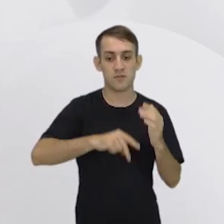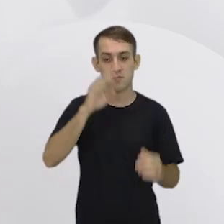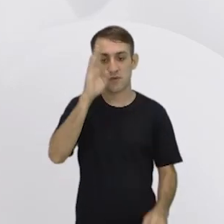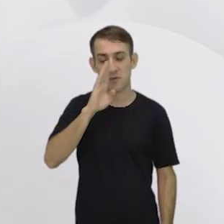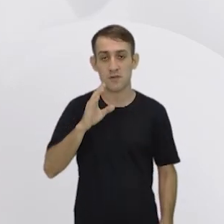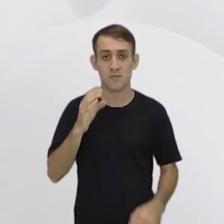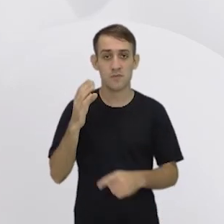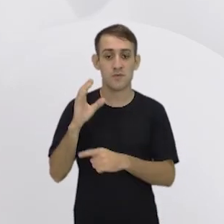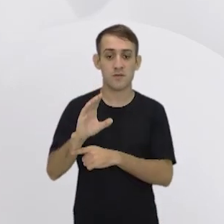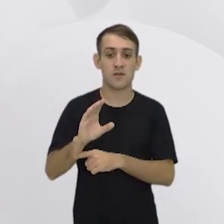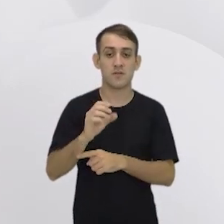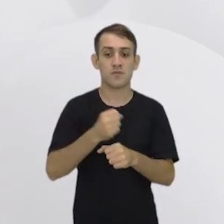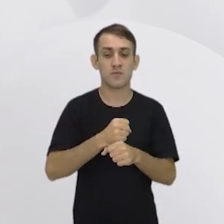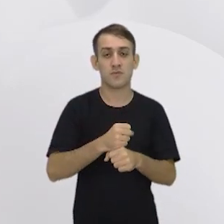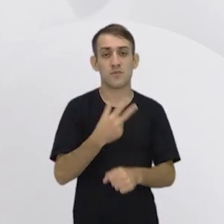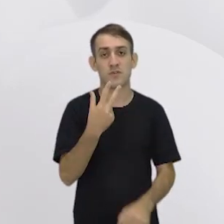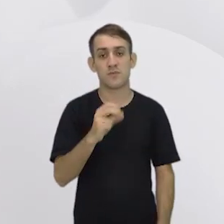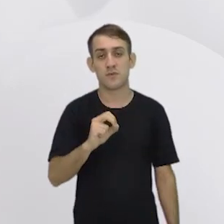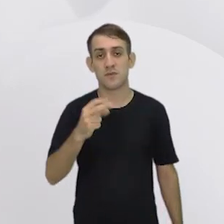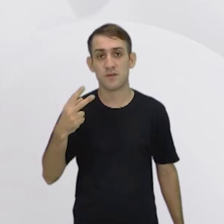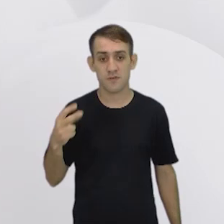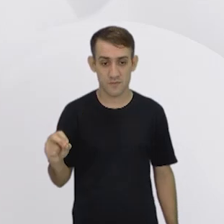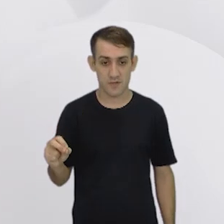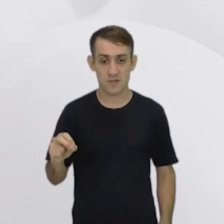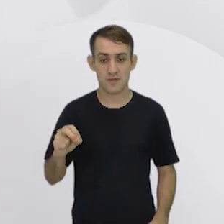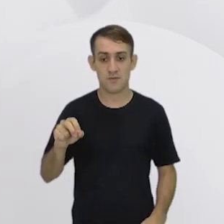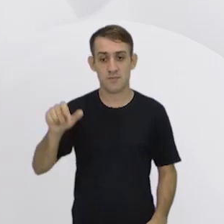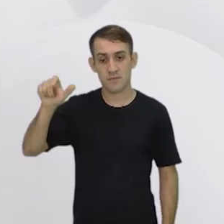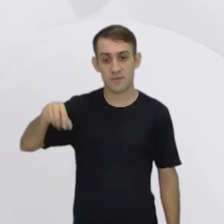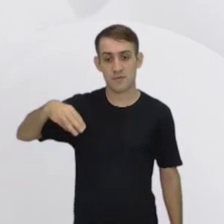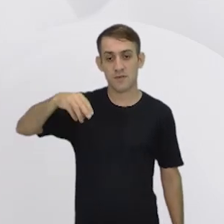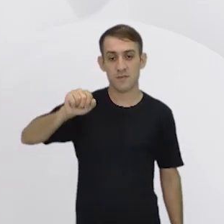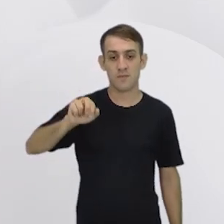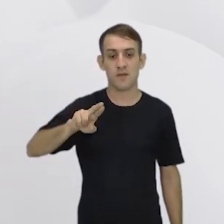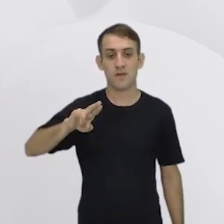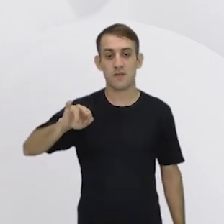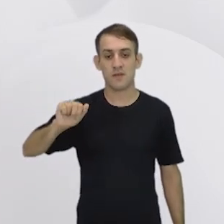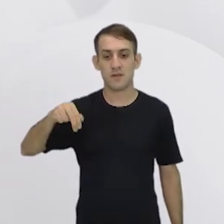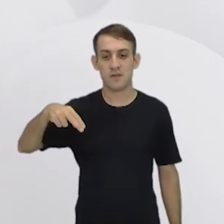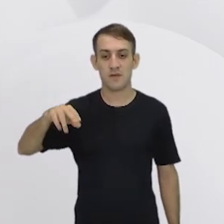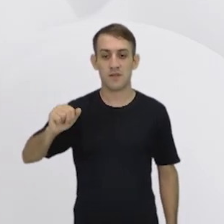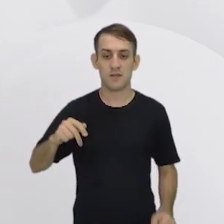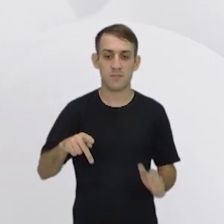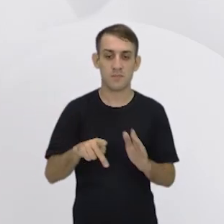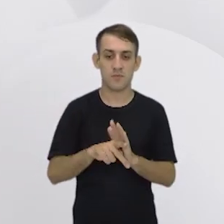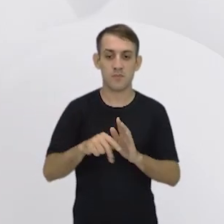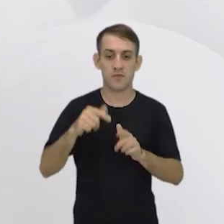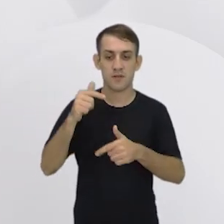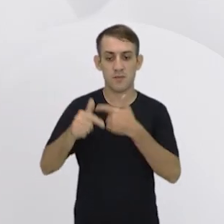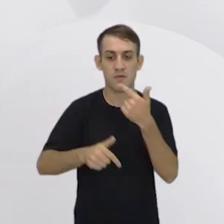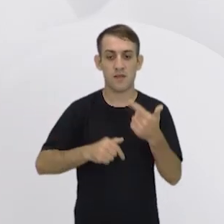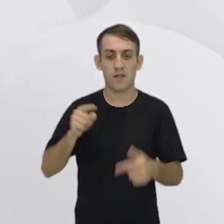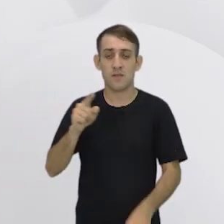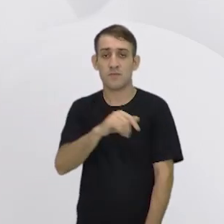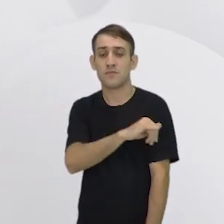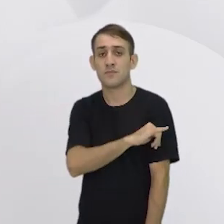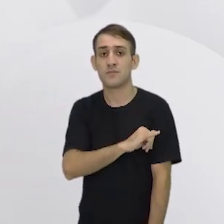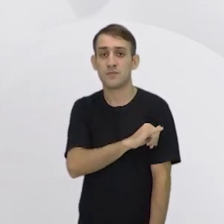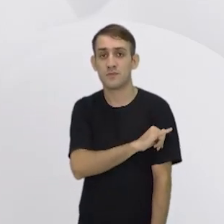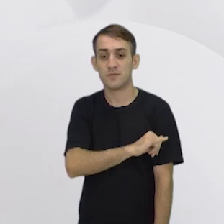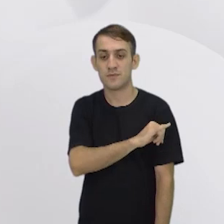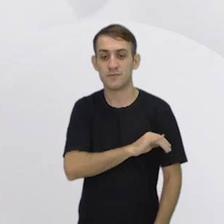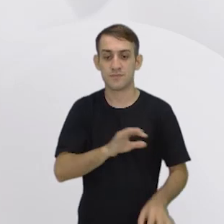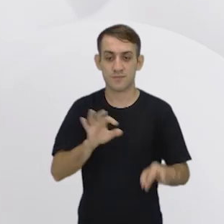dia 11/9/2020, por Mariana Tocarnia, repórter da Agência Brasil Rio de Janeiro. Vamos lá, João? Vamos